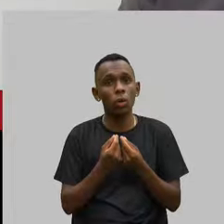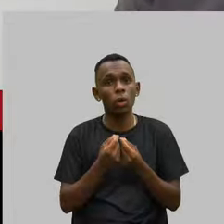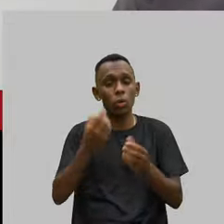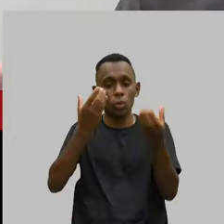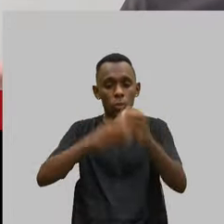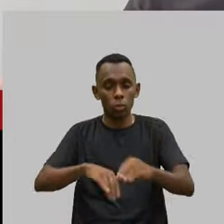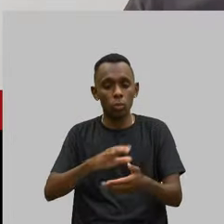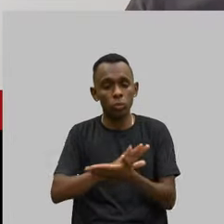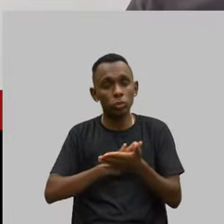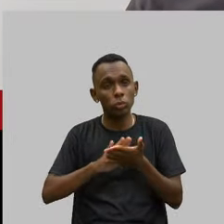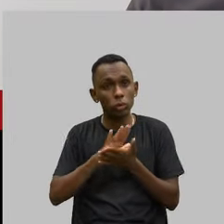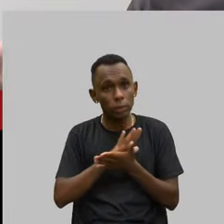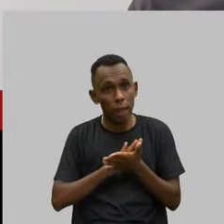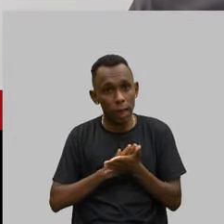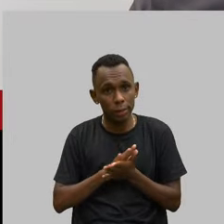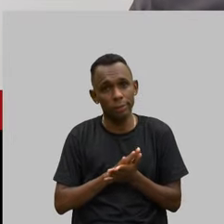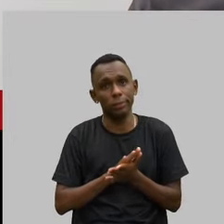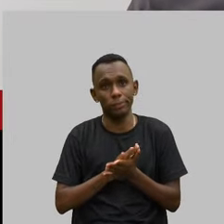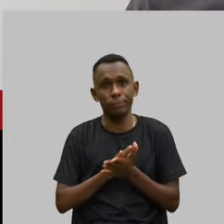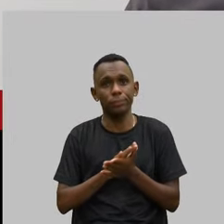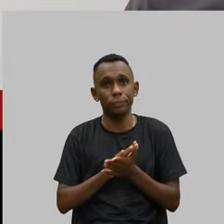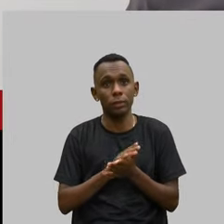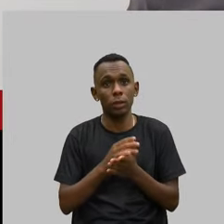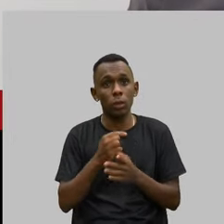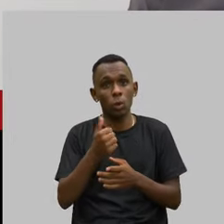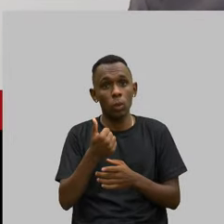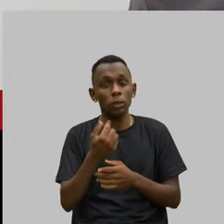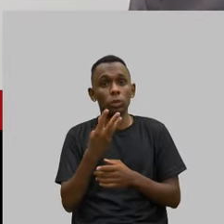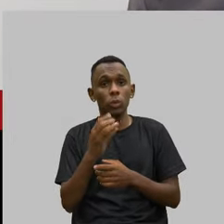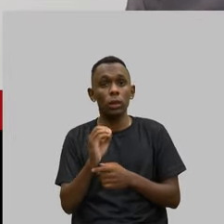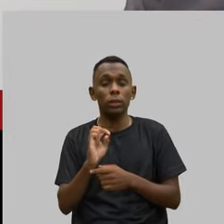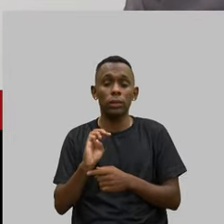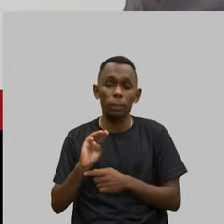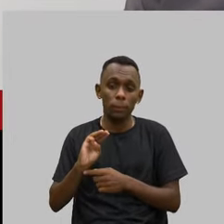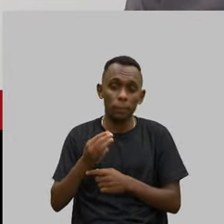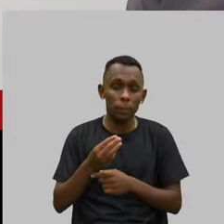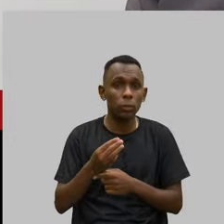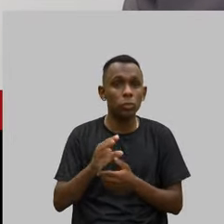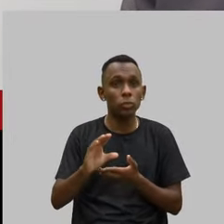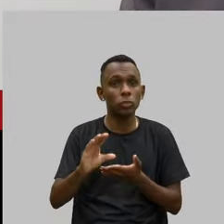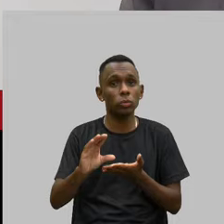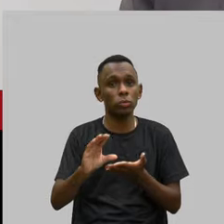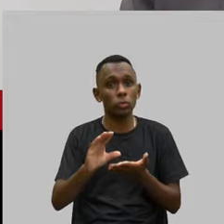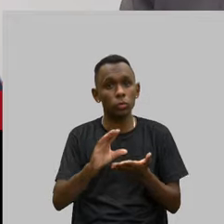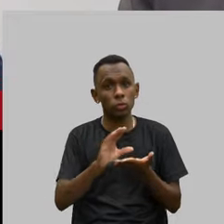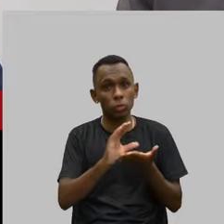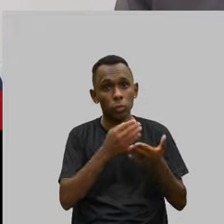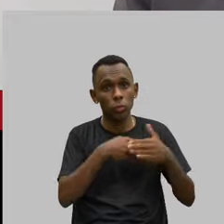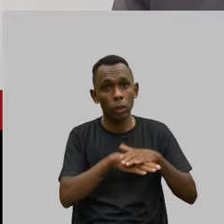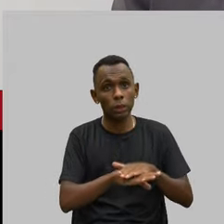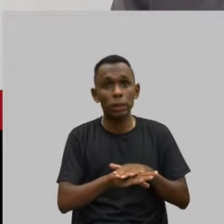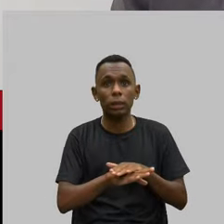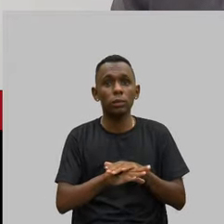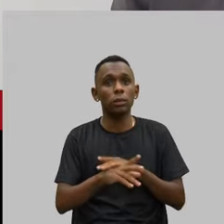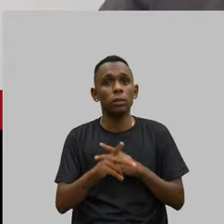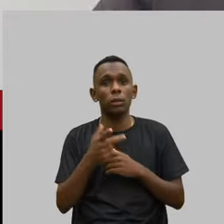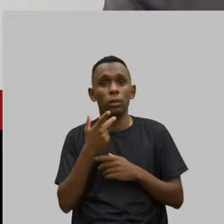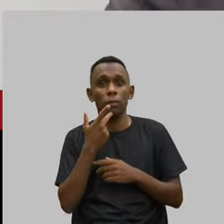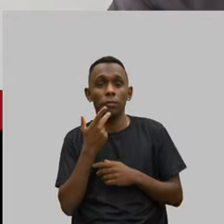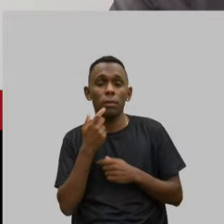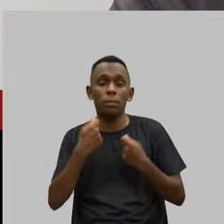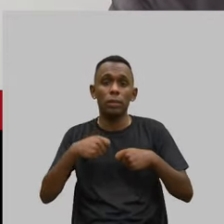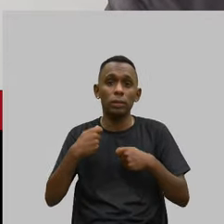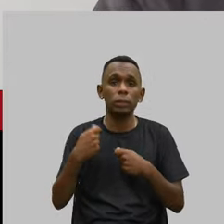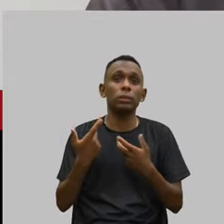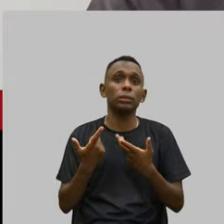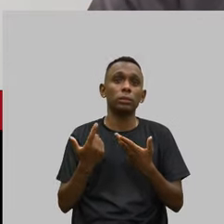tudo isso quase 40 bilhões em caixa aí o governo diz que se não aderir ao regime de recuperação fiscal